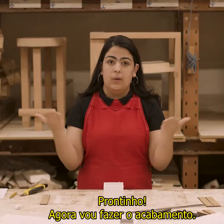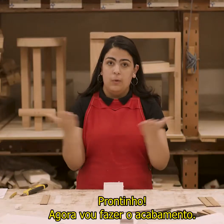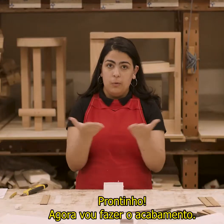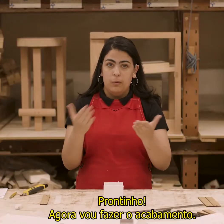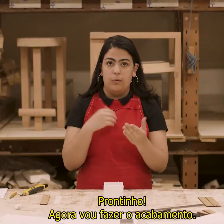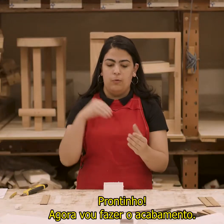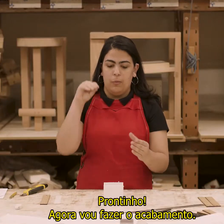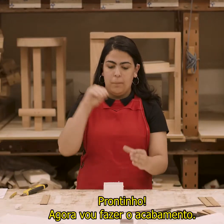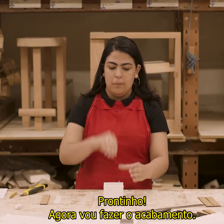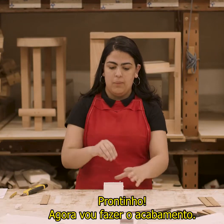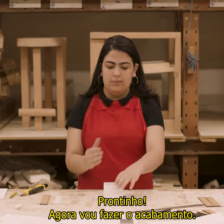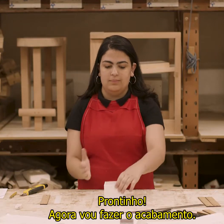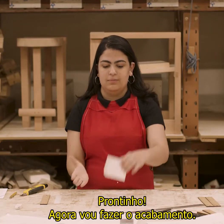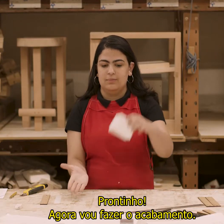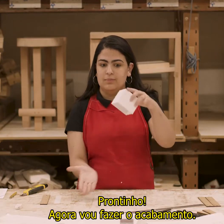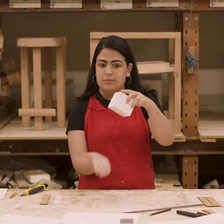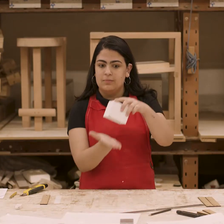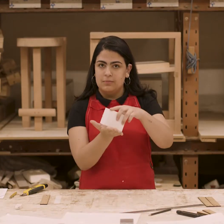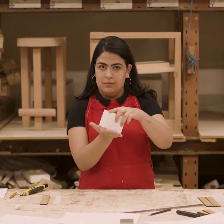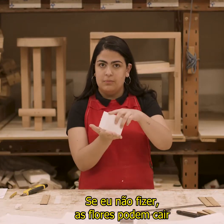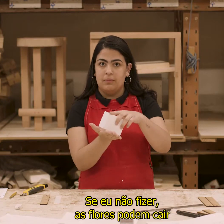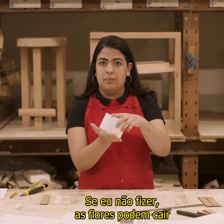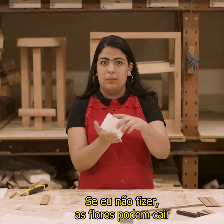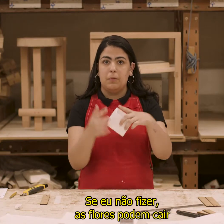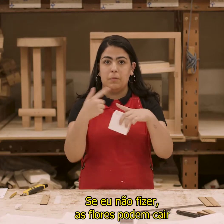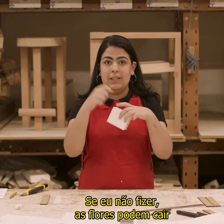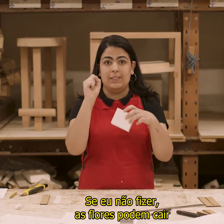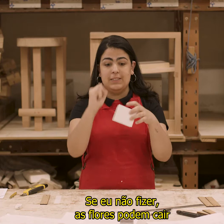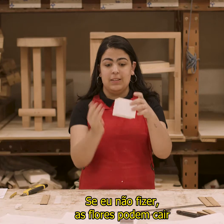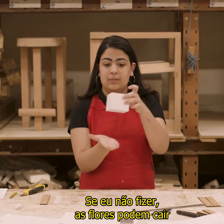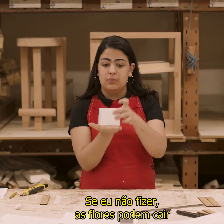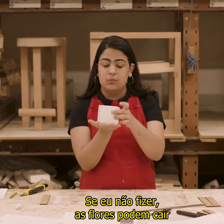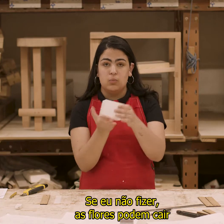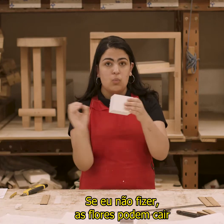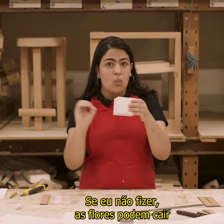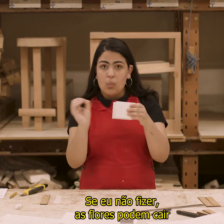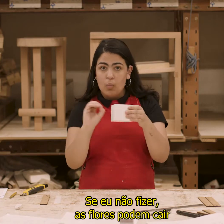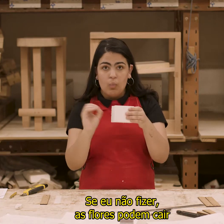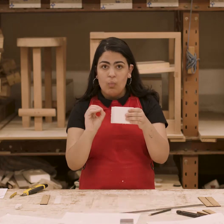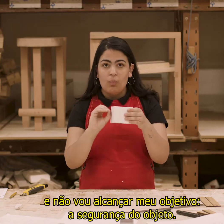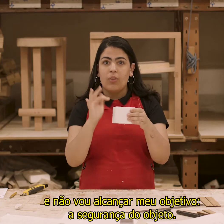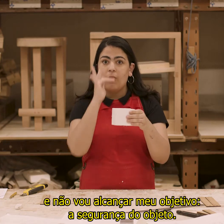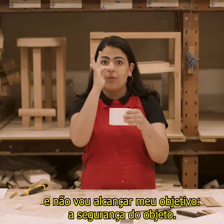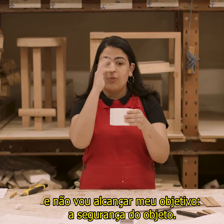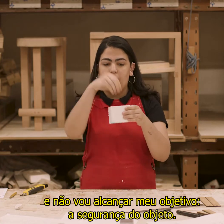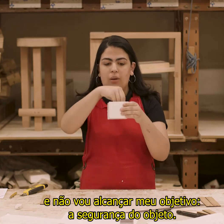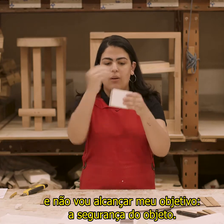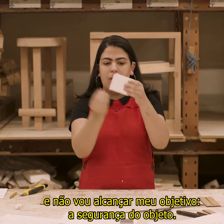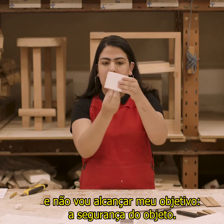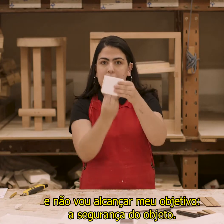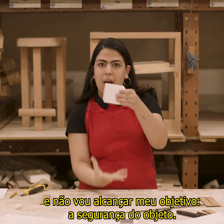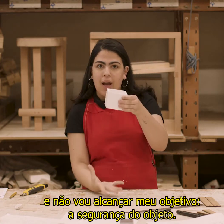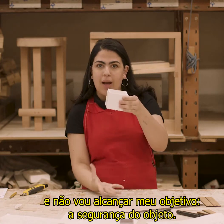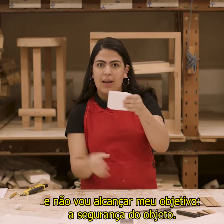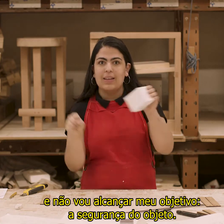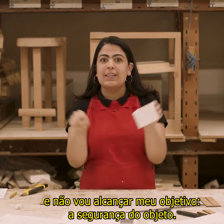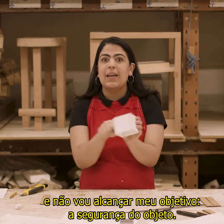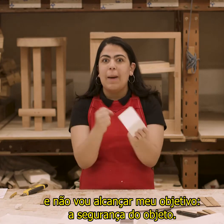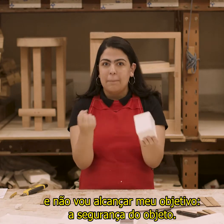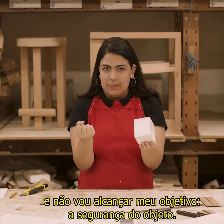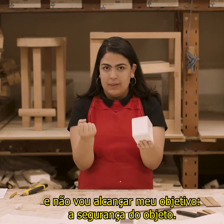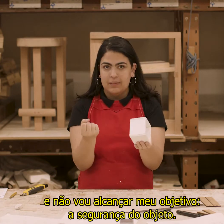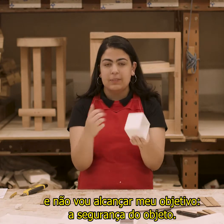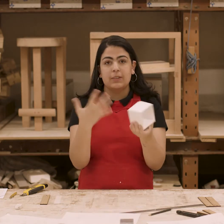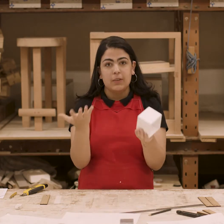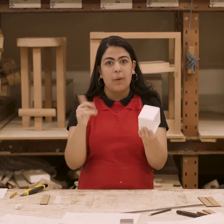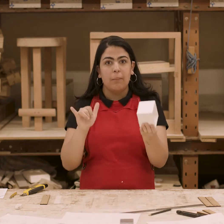Prontinho! Agora eu vou fazer o acabamento. Se eu não fizer, as flores podem cair e eu não vou alcançar o meu objetivo, que é a segurança